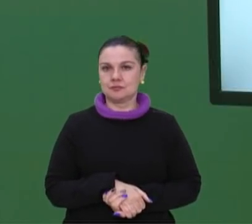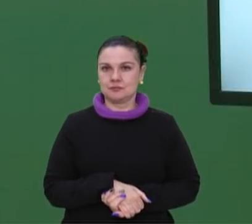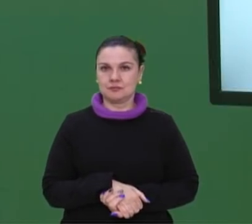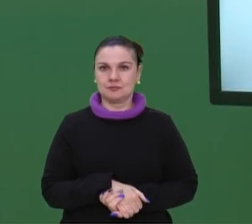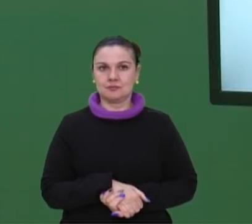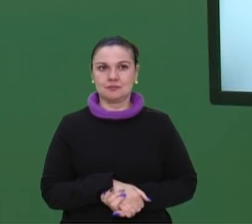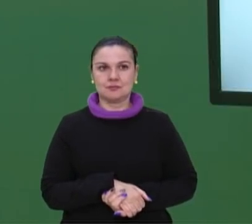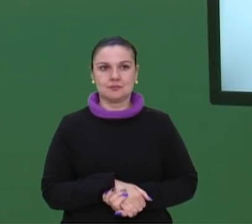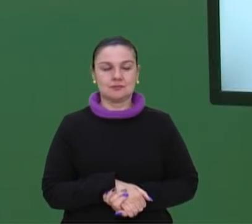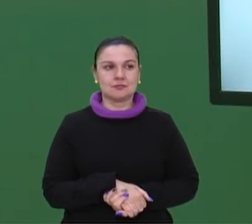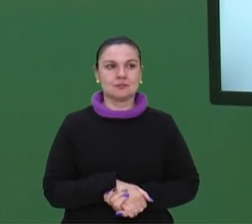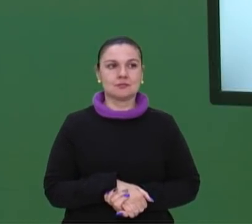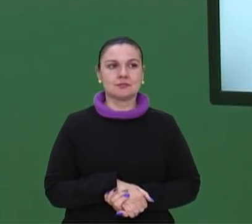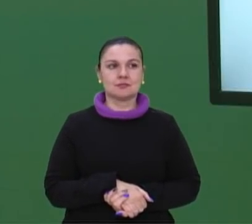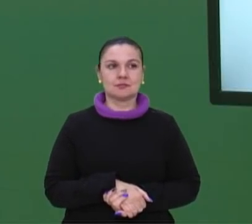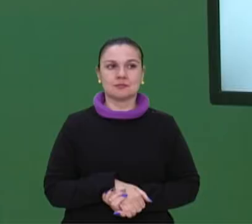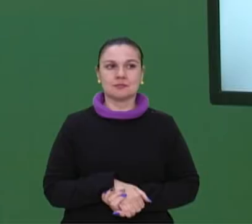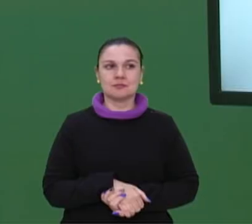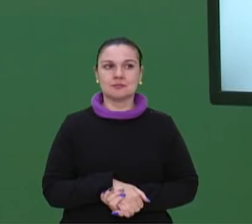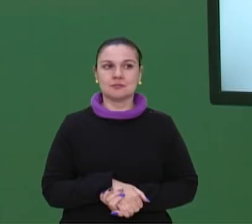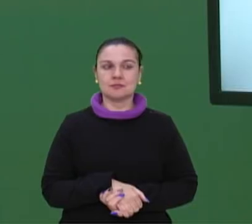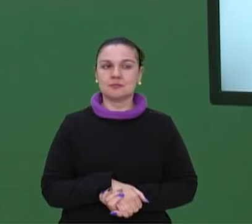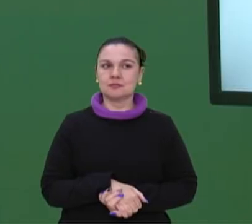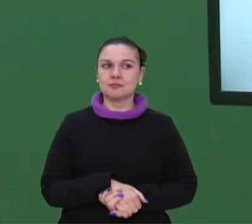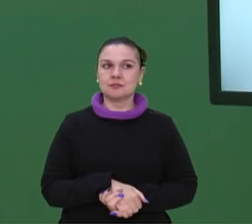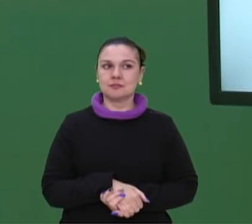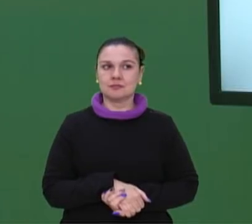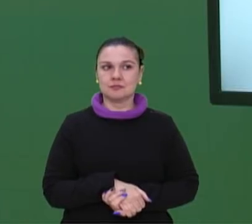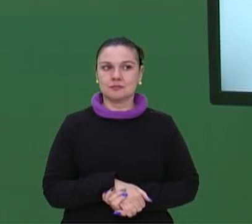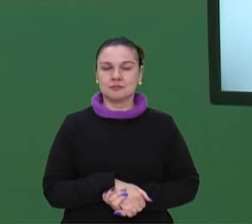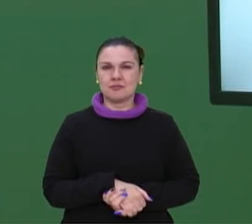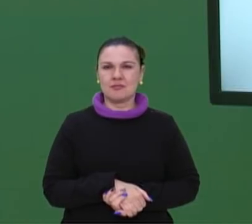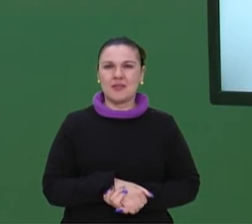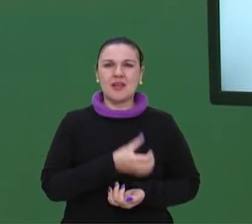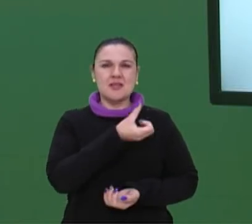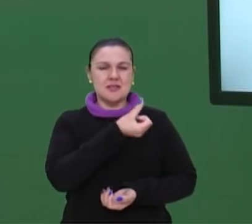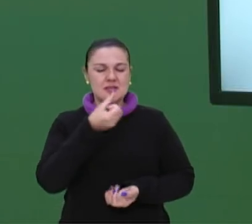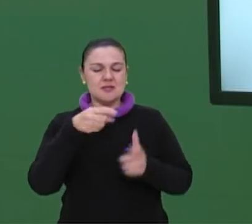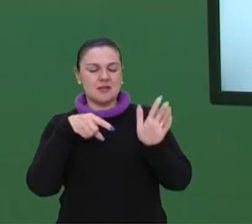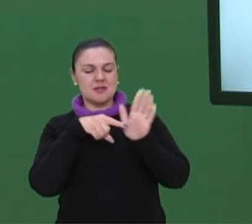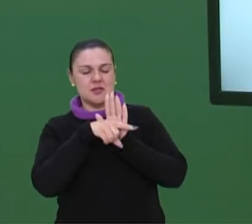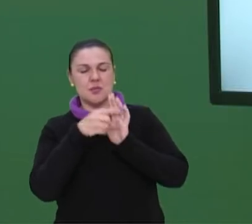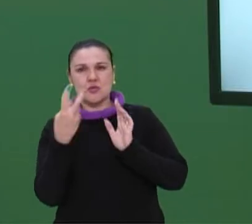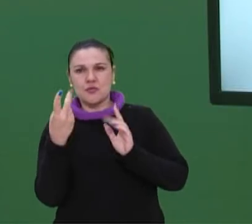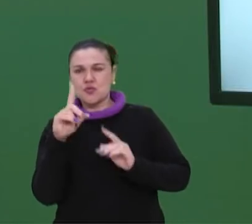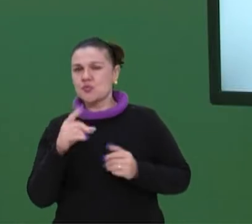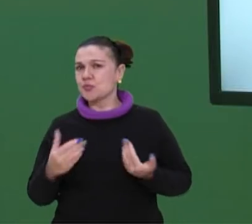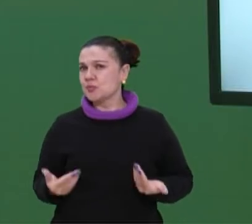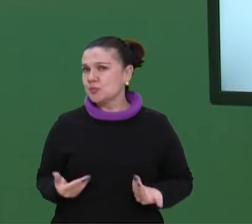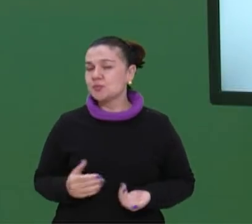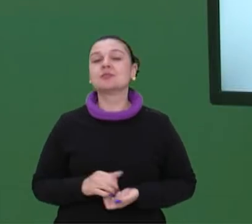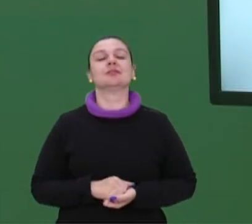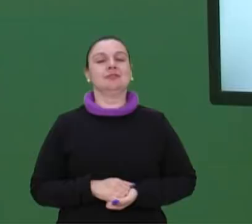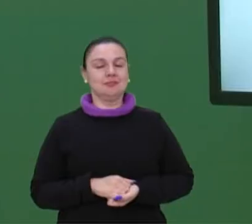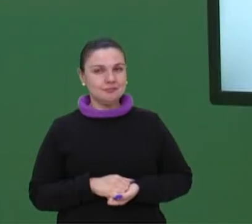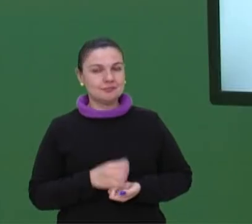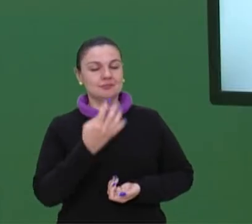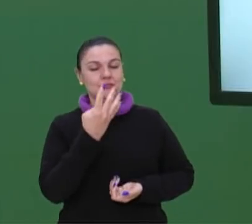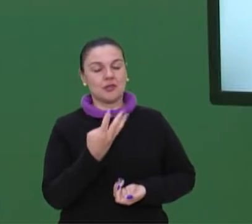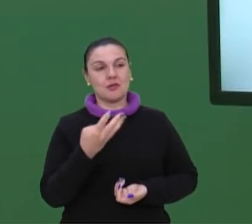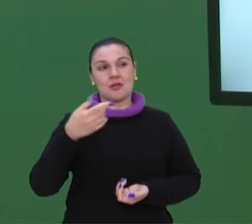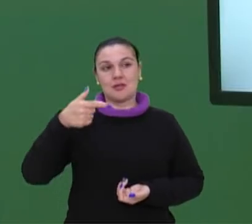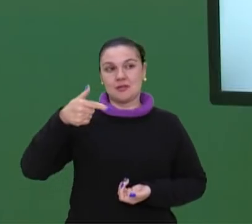o ângulo A vai ser igual a... Quanto que dá 66 menos 21? Isso, vai dar